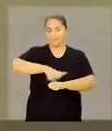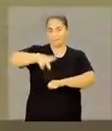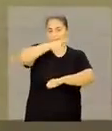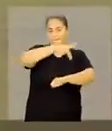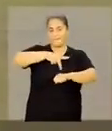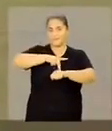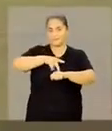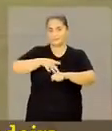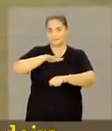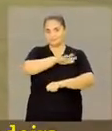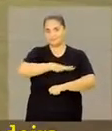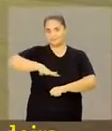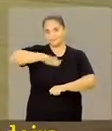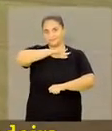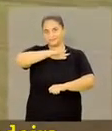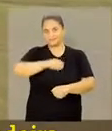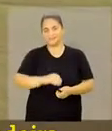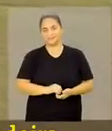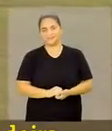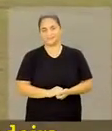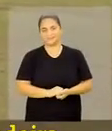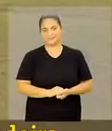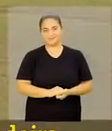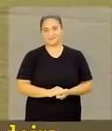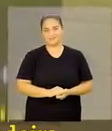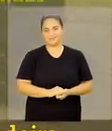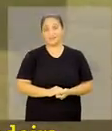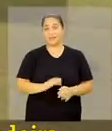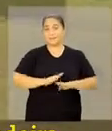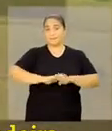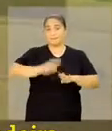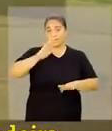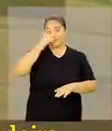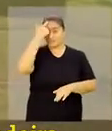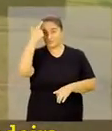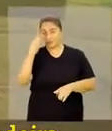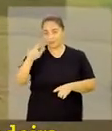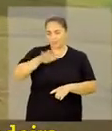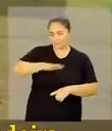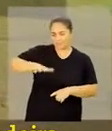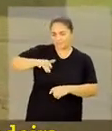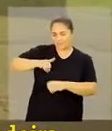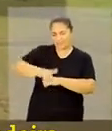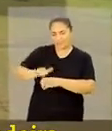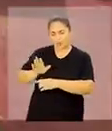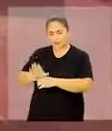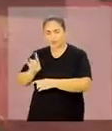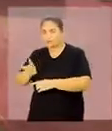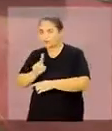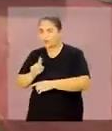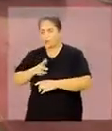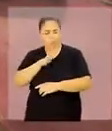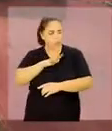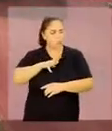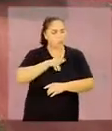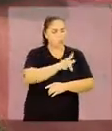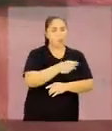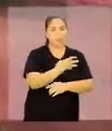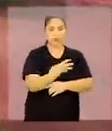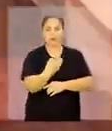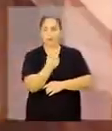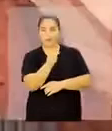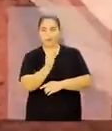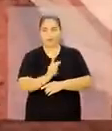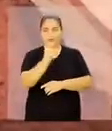Mais do que o seu entorno, Itaipu investe na reforma de 48 quilômetros da Estrada Boiadeira, na região noroeste do